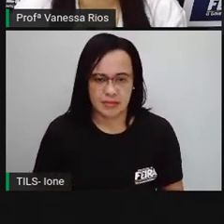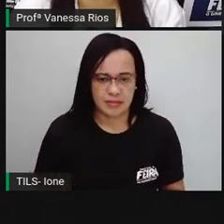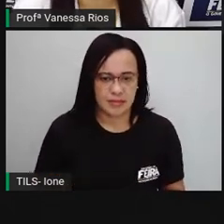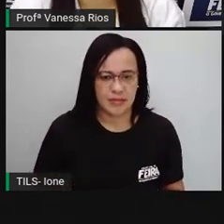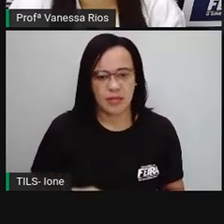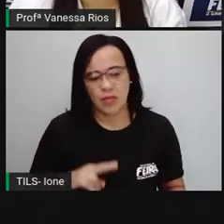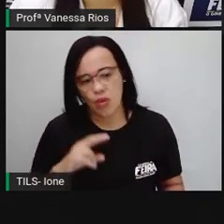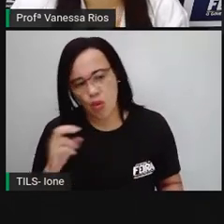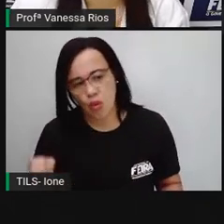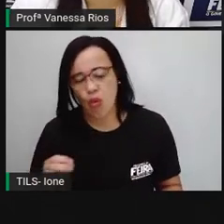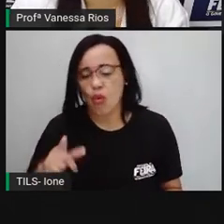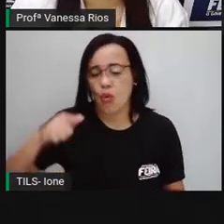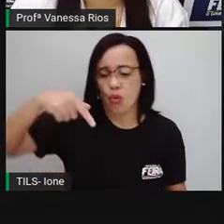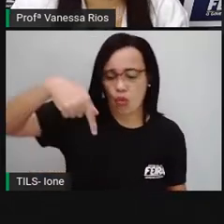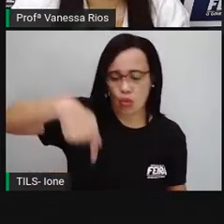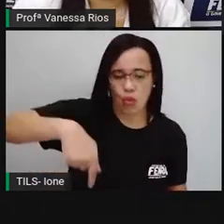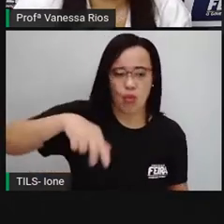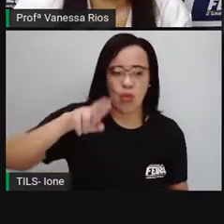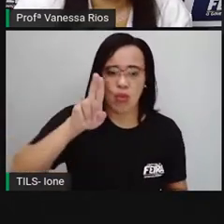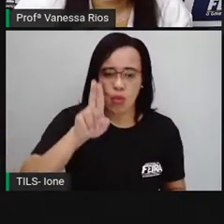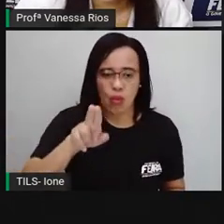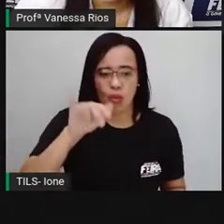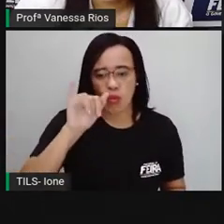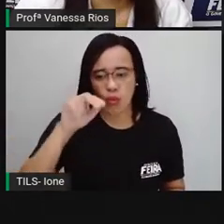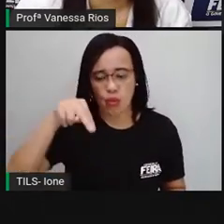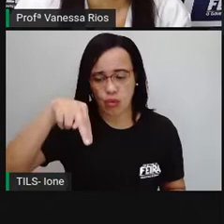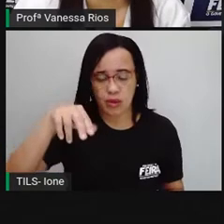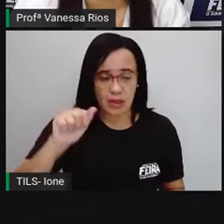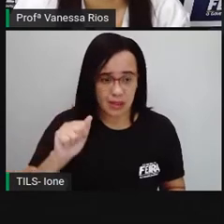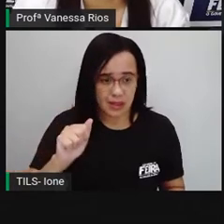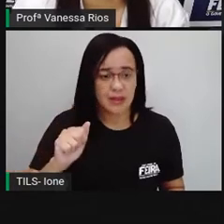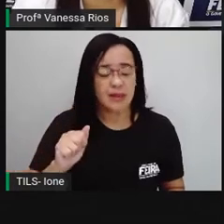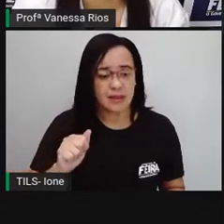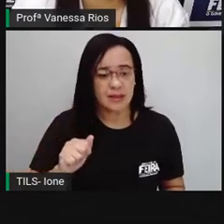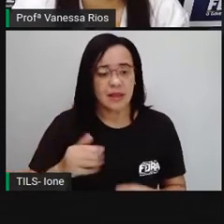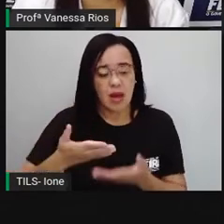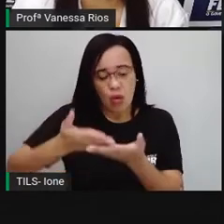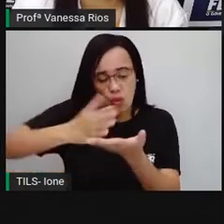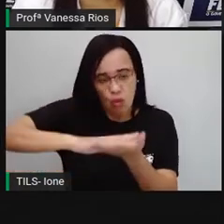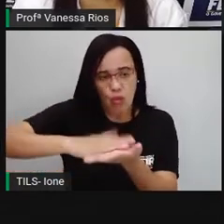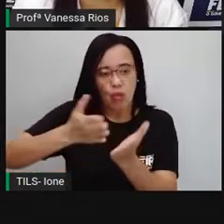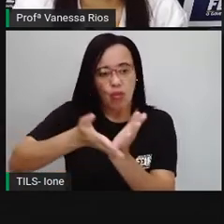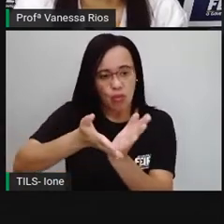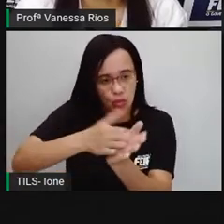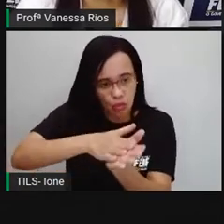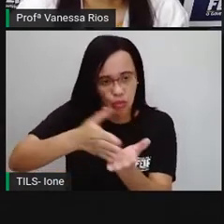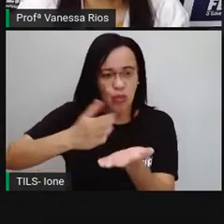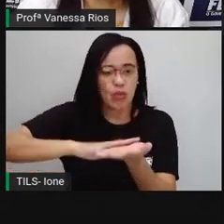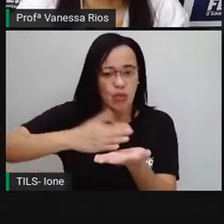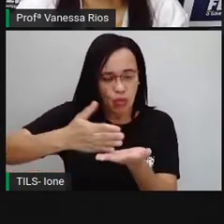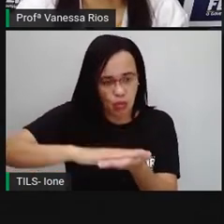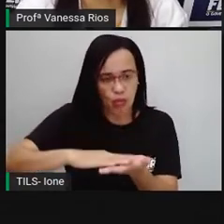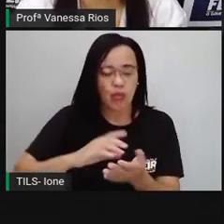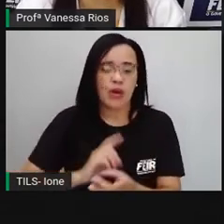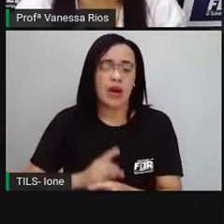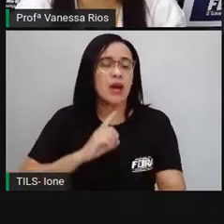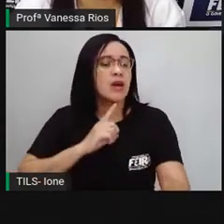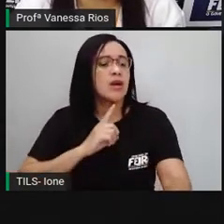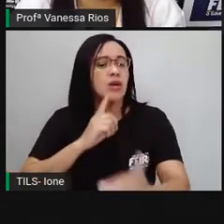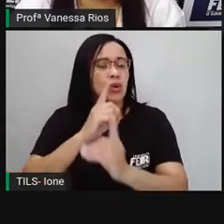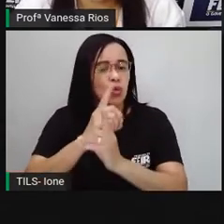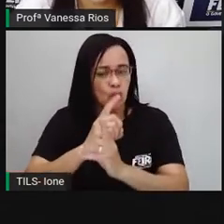se a gente estiver fazendo a dobradura aí, a parte que dobrou. Então, aí as arestas são os encontros entre